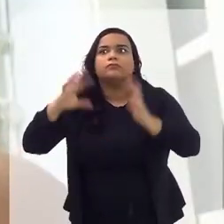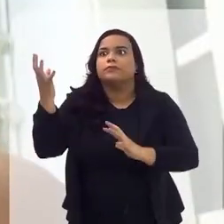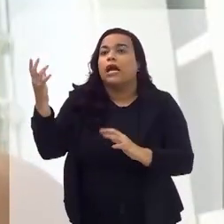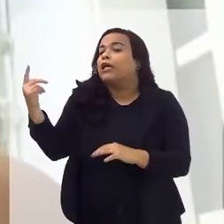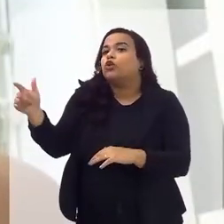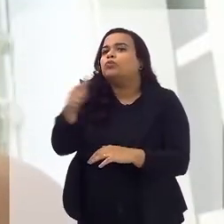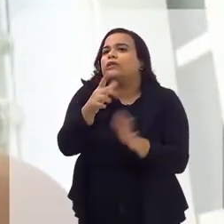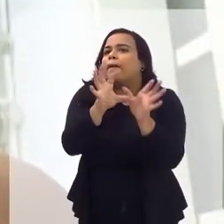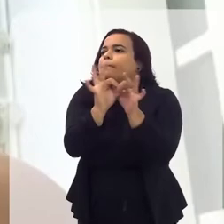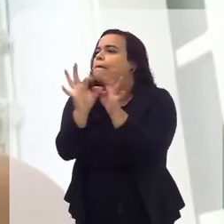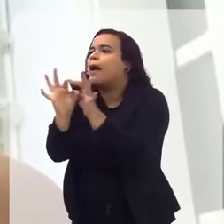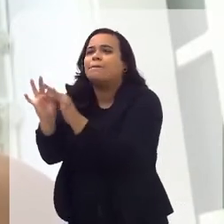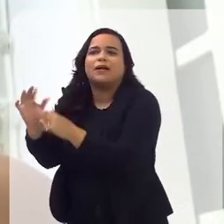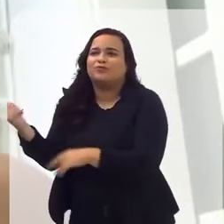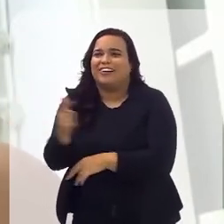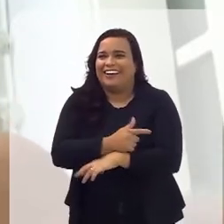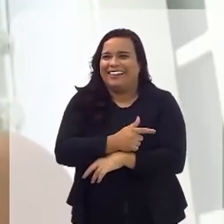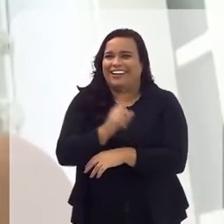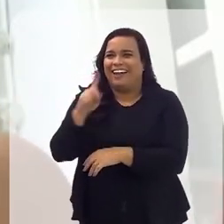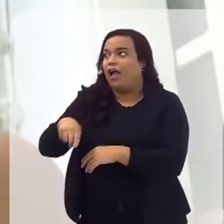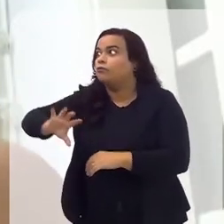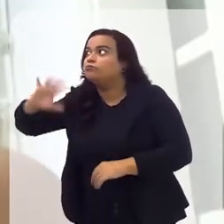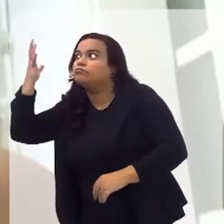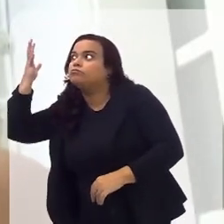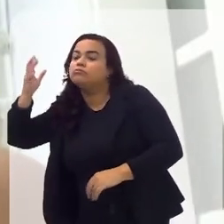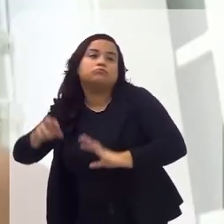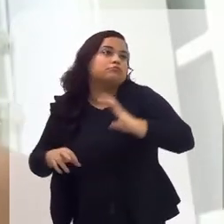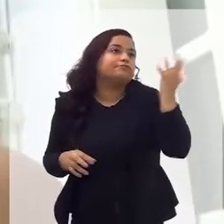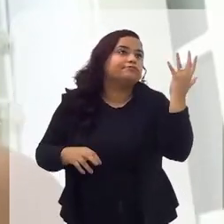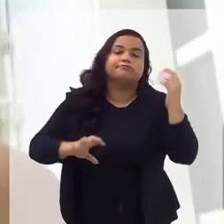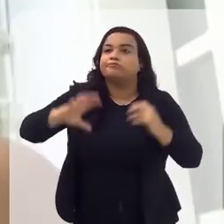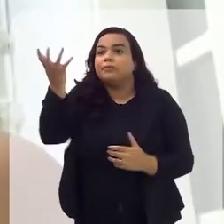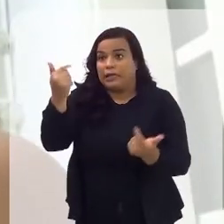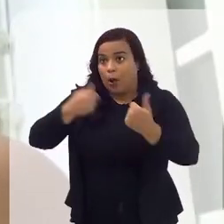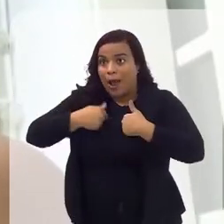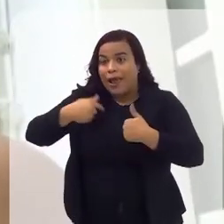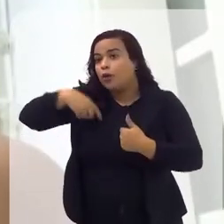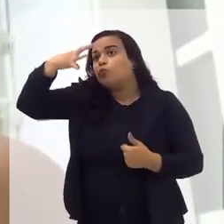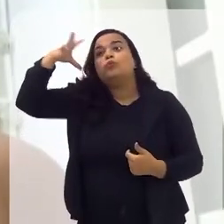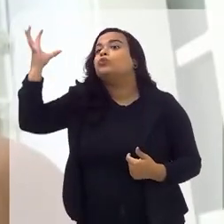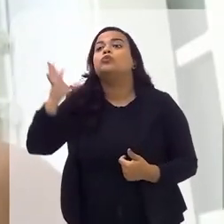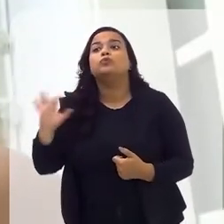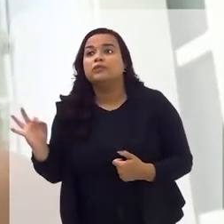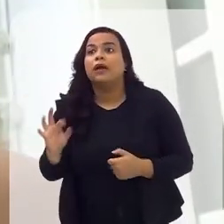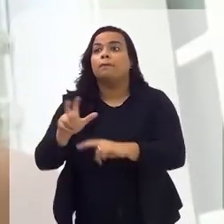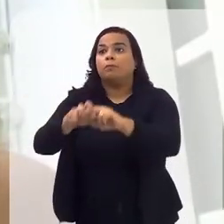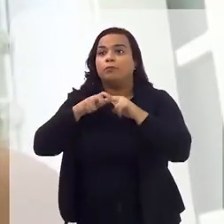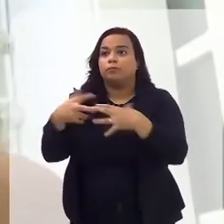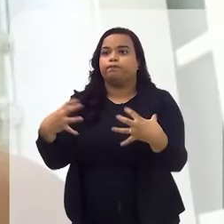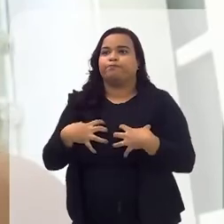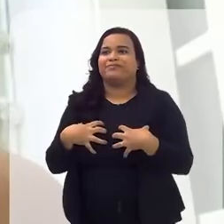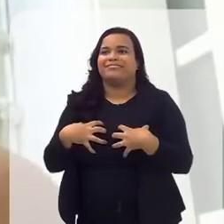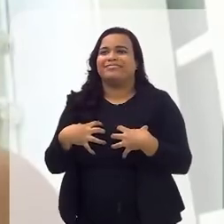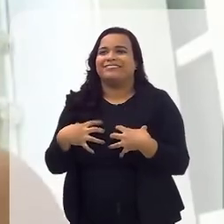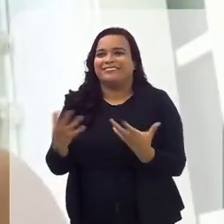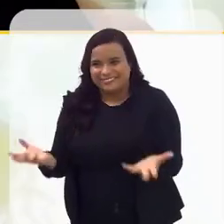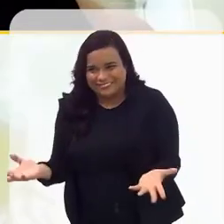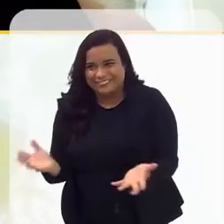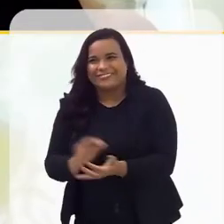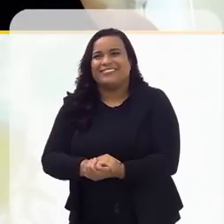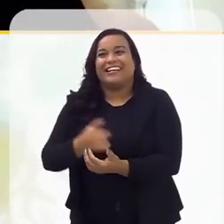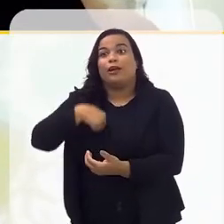não conversam entre eles. Então você não faz ideia, no meu caso, eu não fazia ideia, de que existia uma raiz comum dos meus